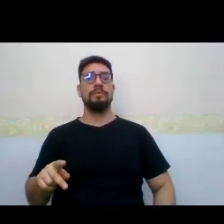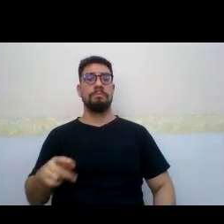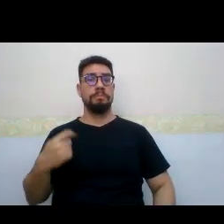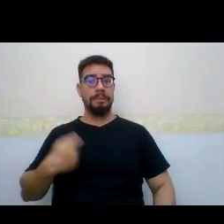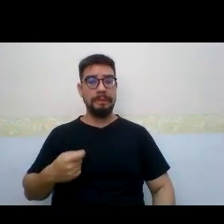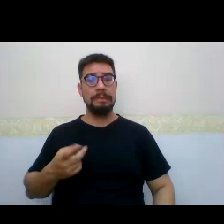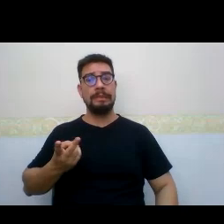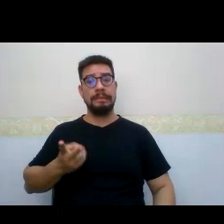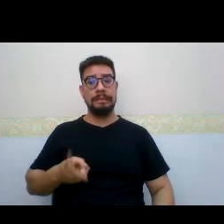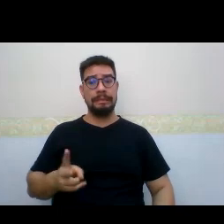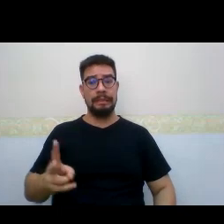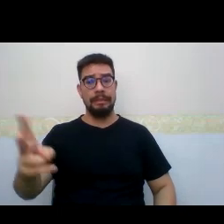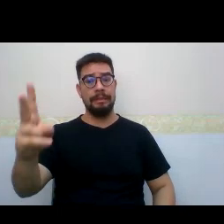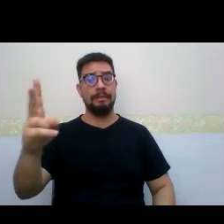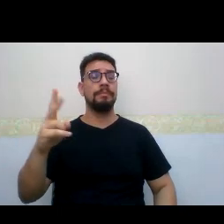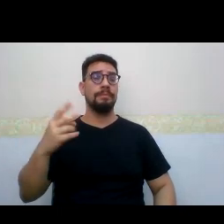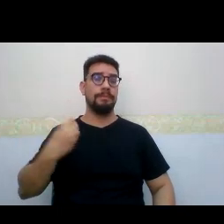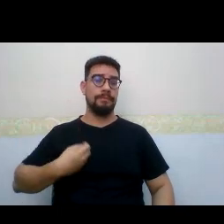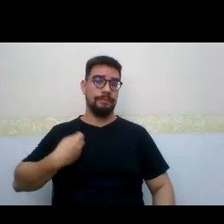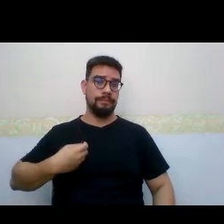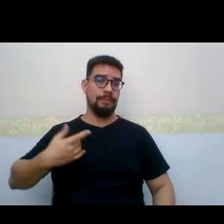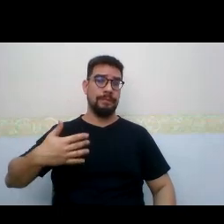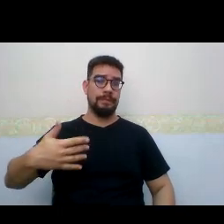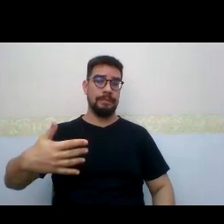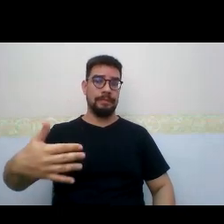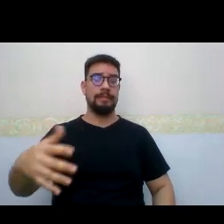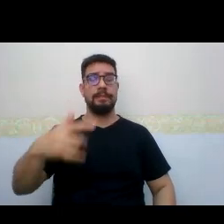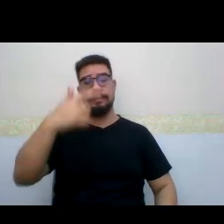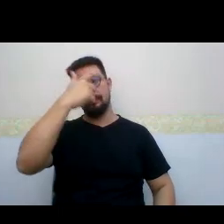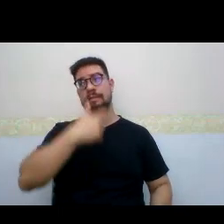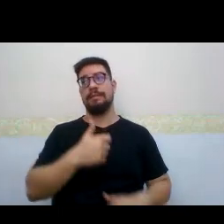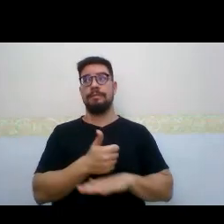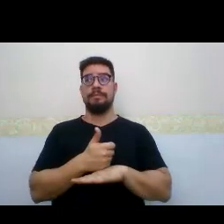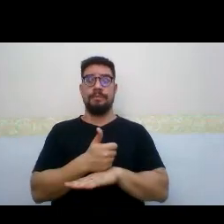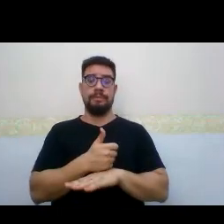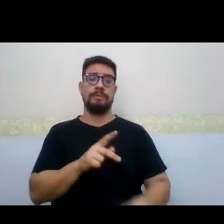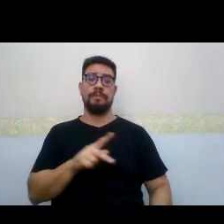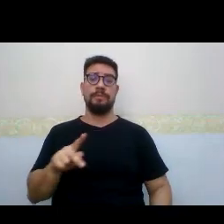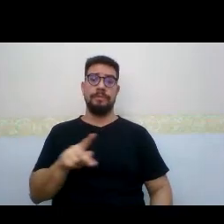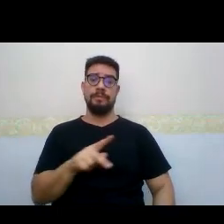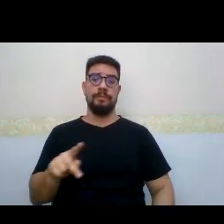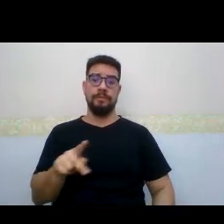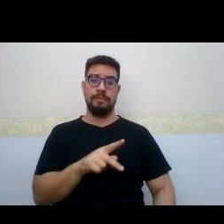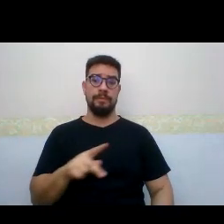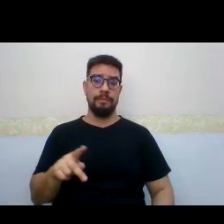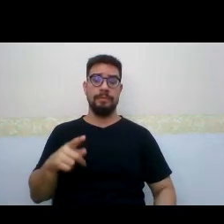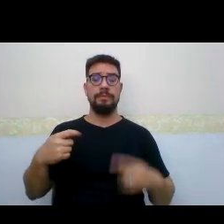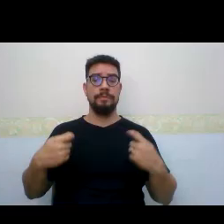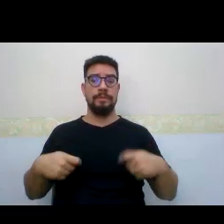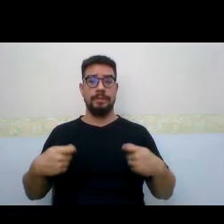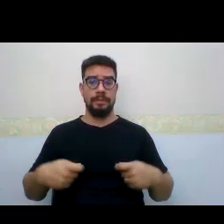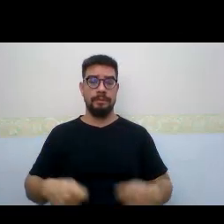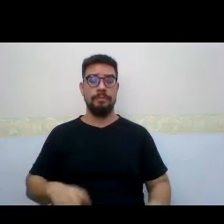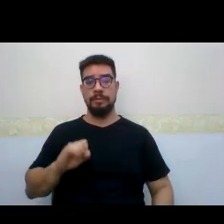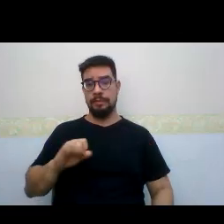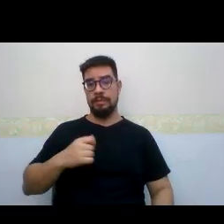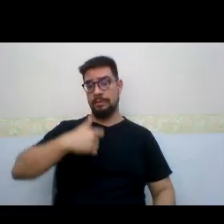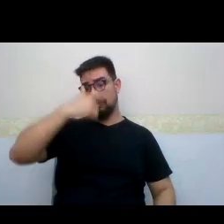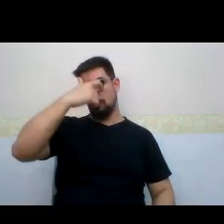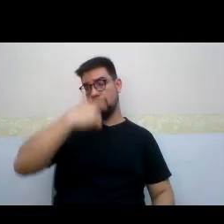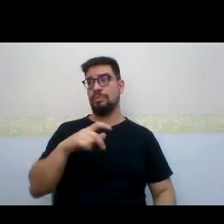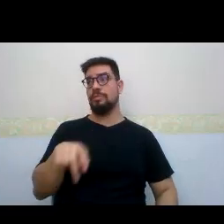abandonar para o resto da vida docente. Enquanto você for professor ou professora, você vai